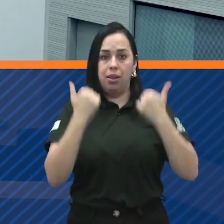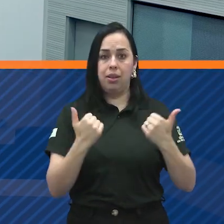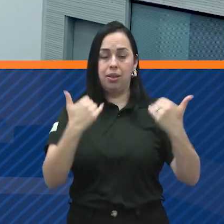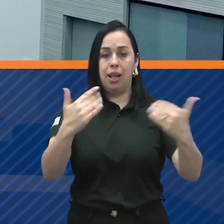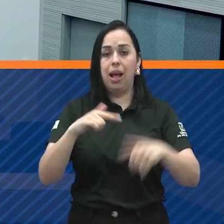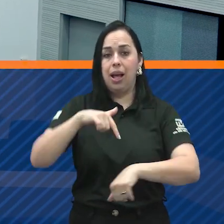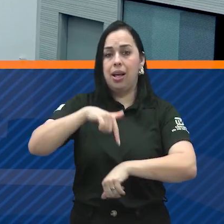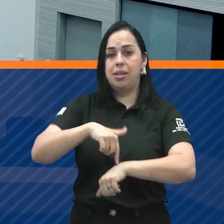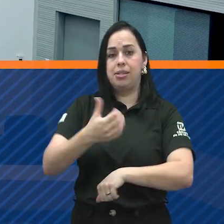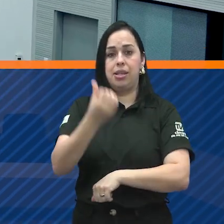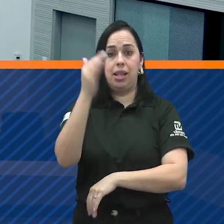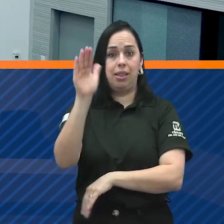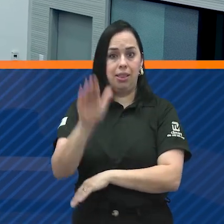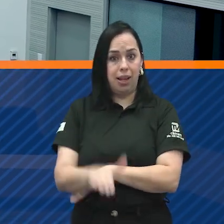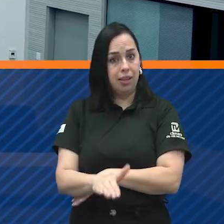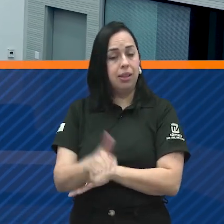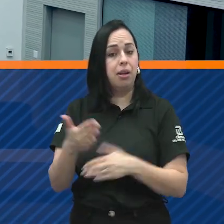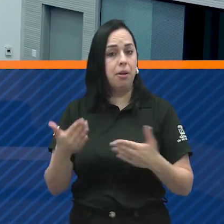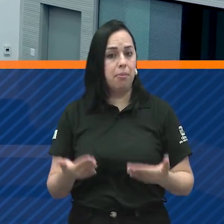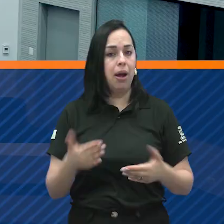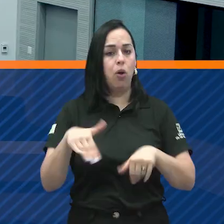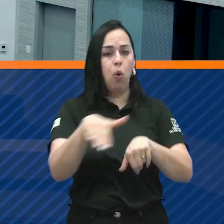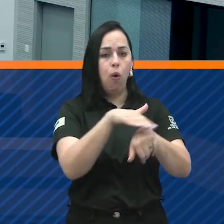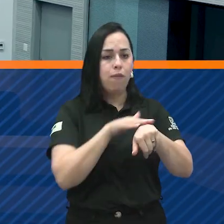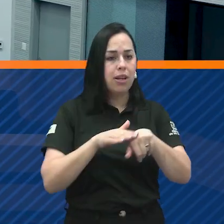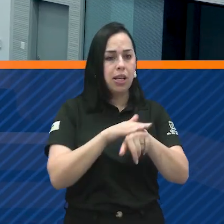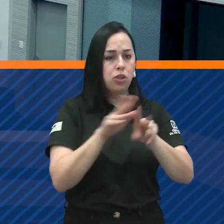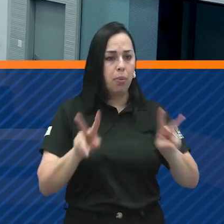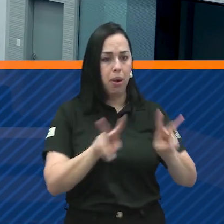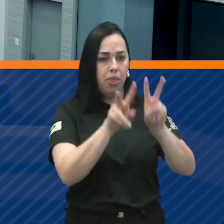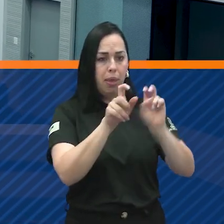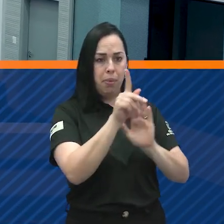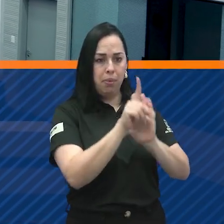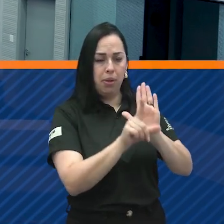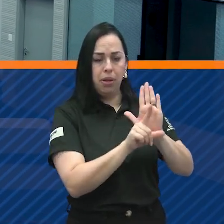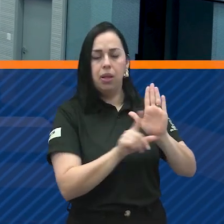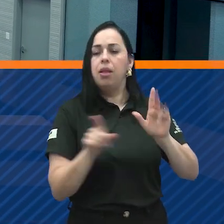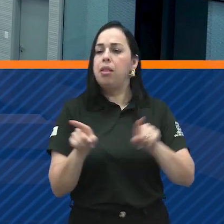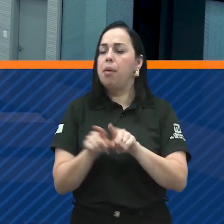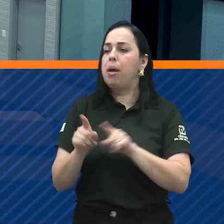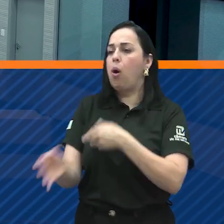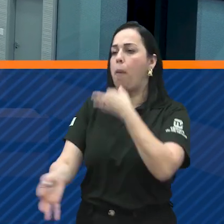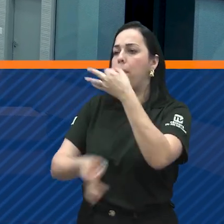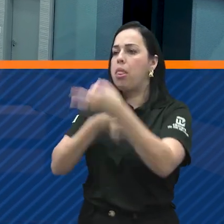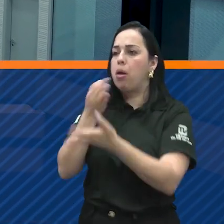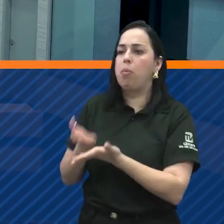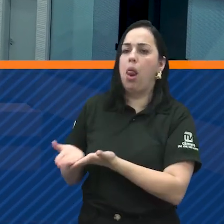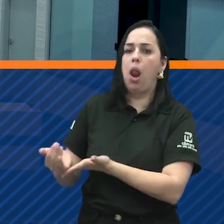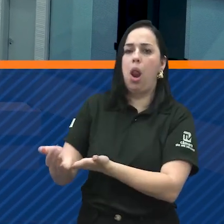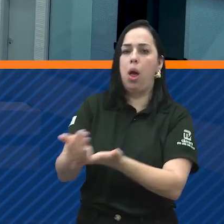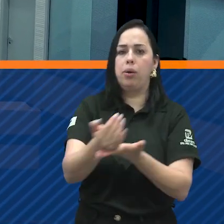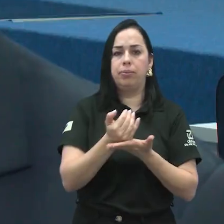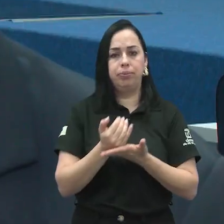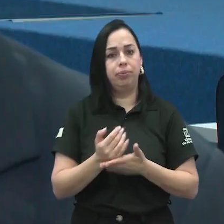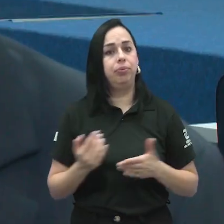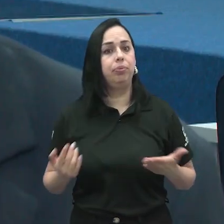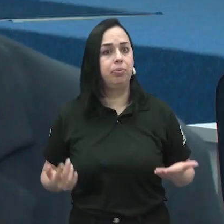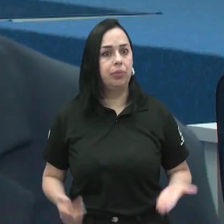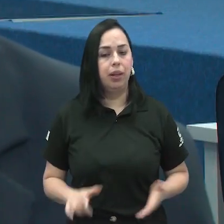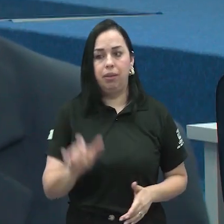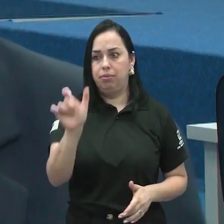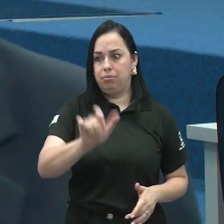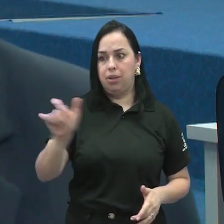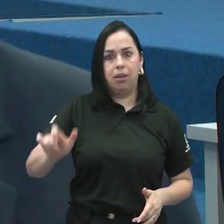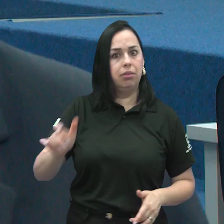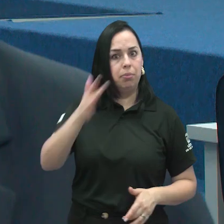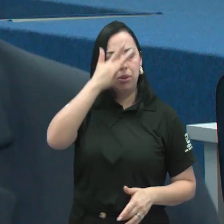às 18h, para debater os projetos e ouvir a opinião dos moradores. É um direito